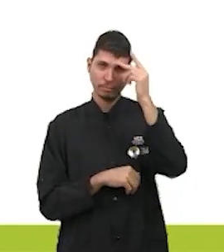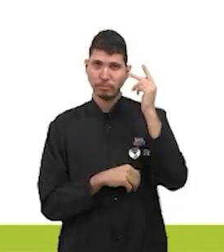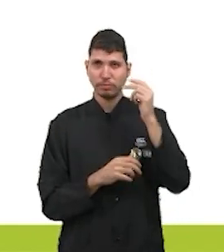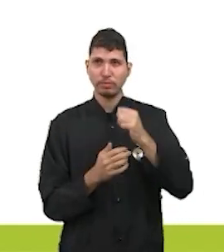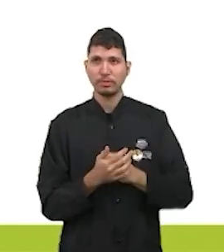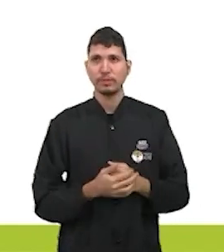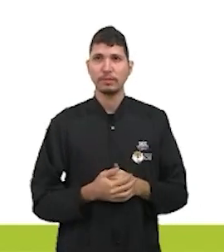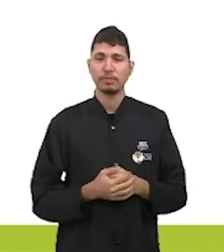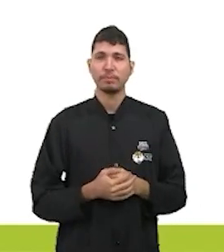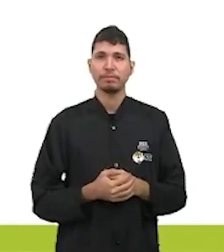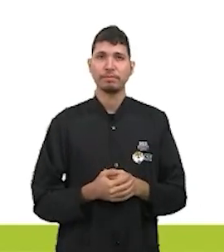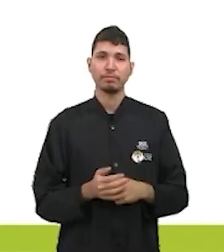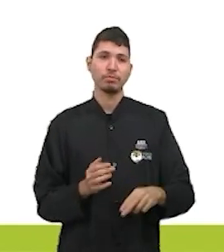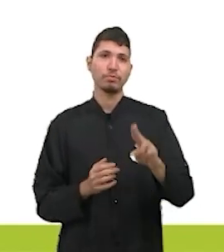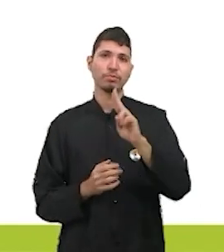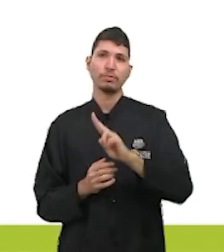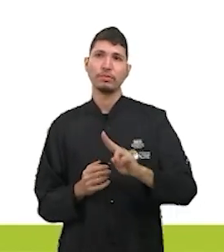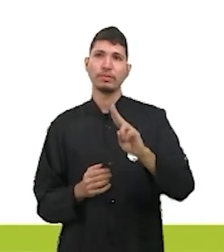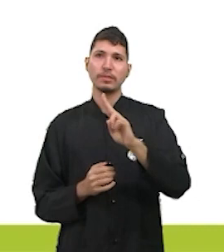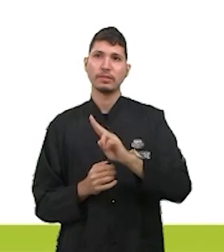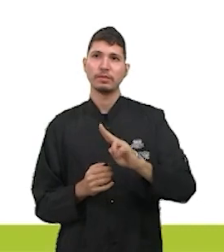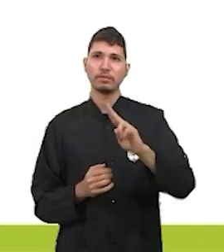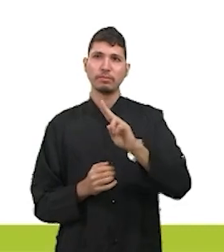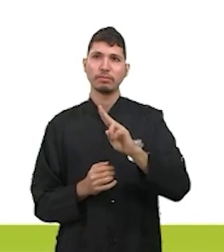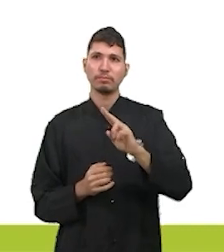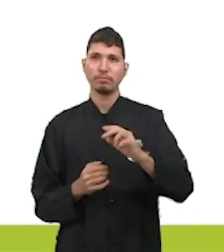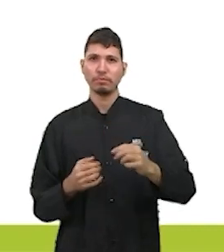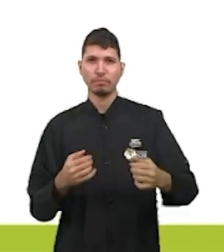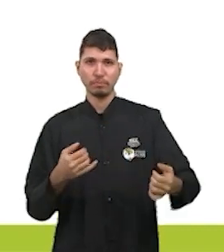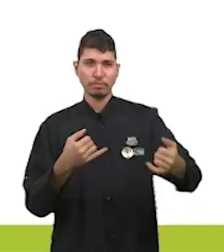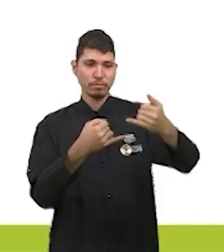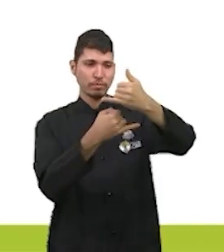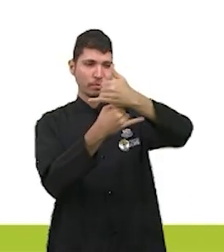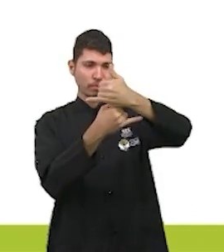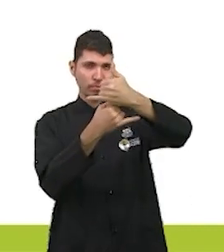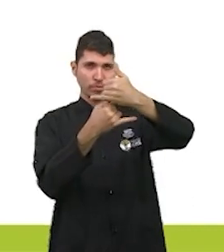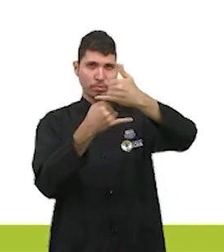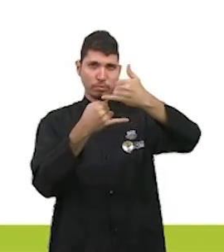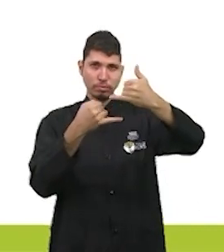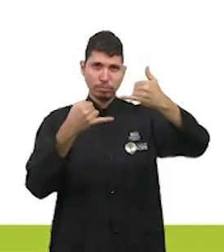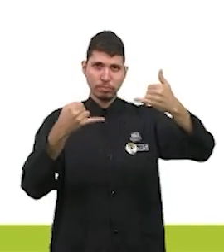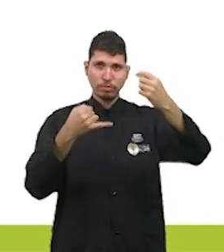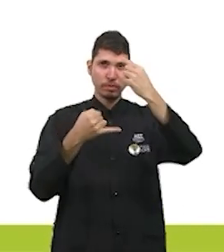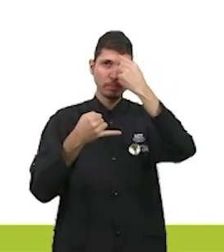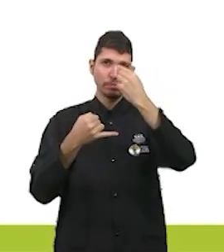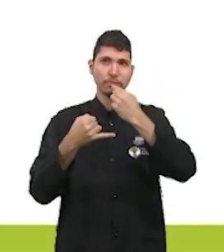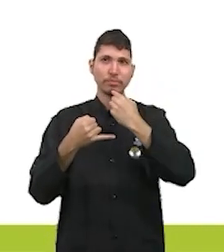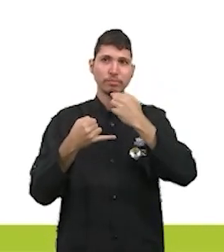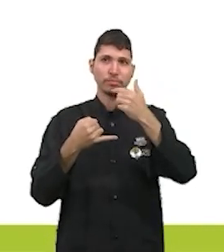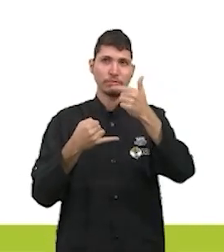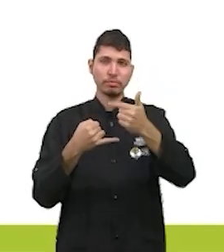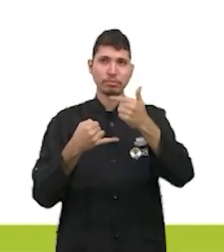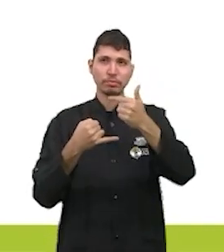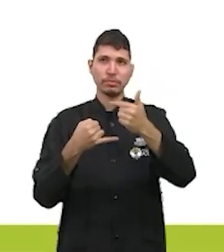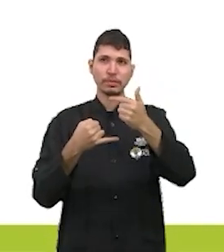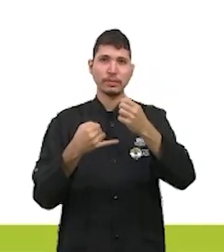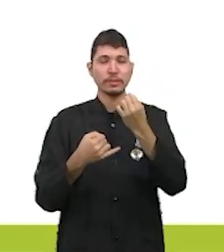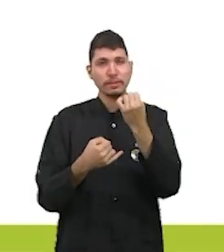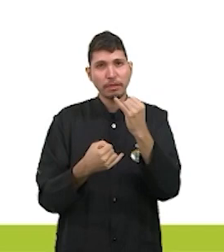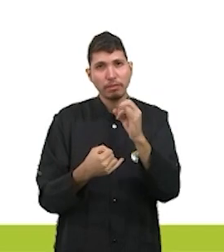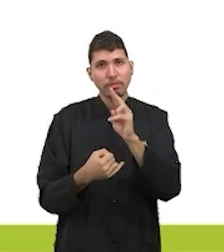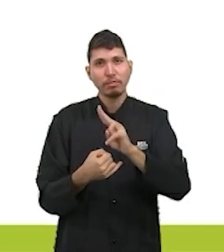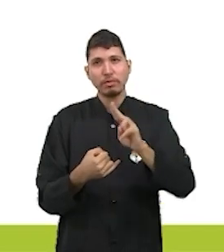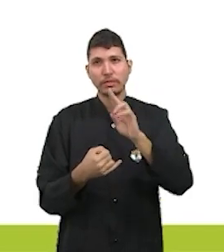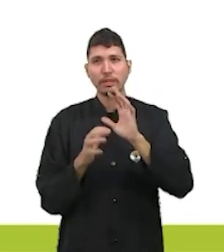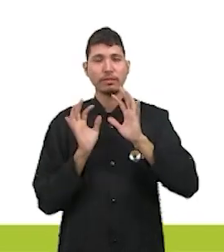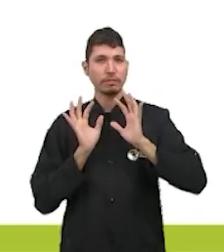Dessa forma que está aí na figura 2, né? Nessa parte do paralelo. Se ela ligasse em paralelo, um assim de frente para outra, né,